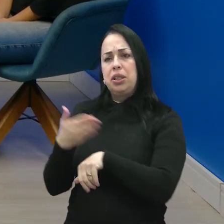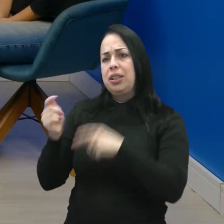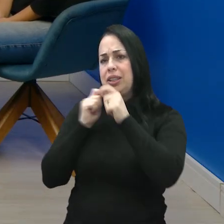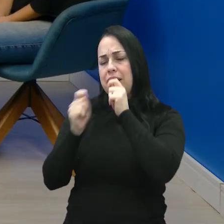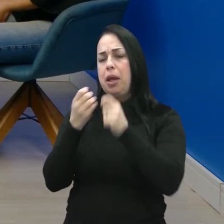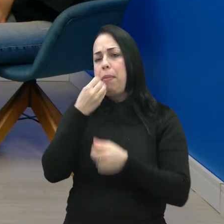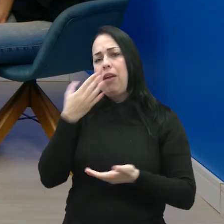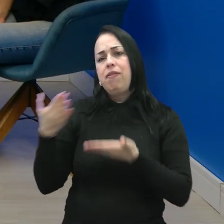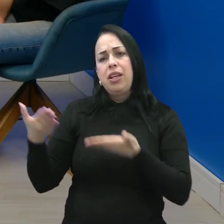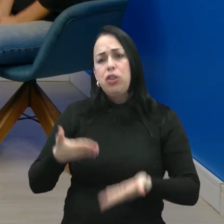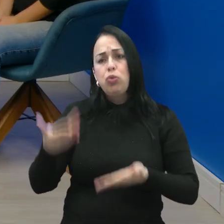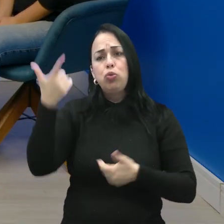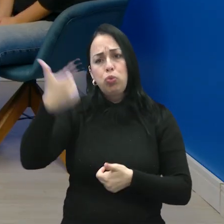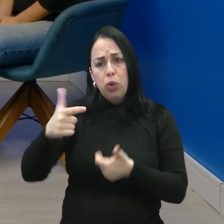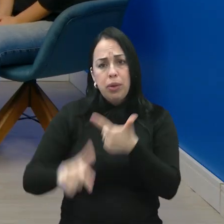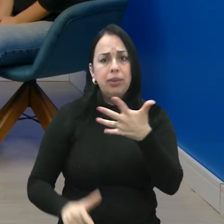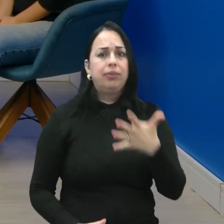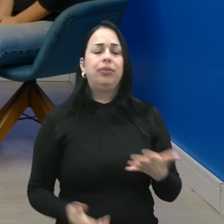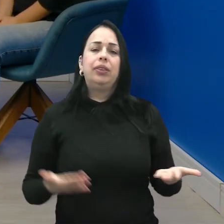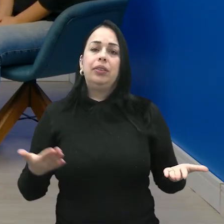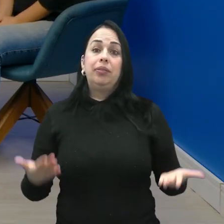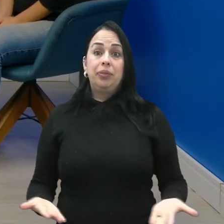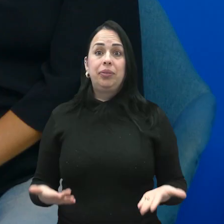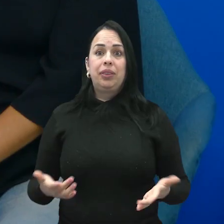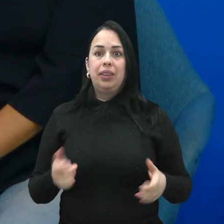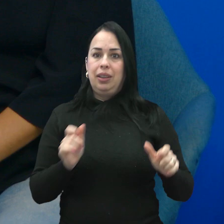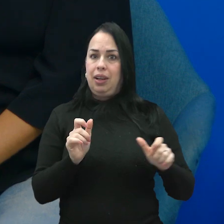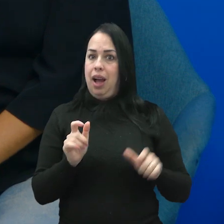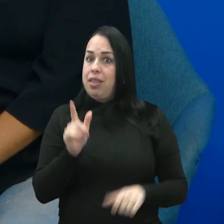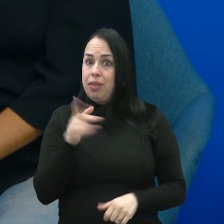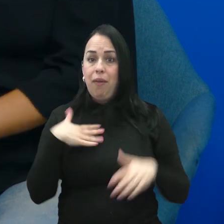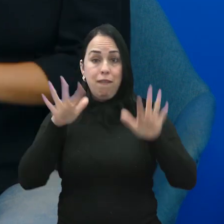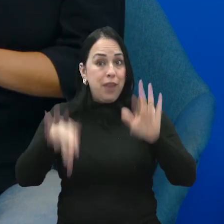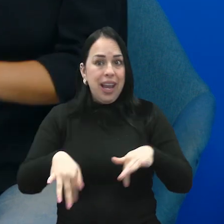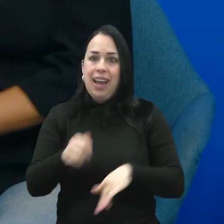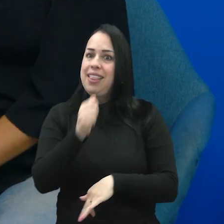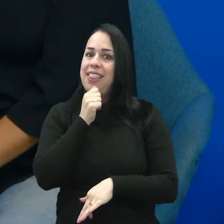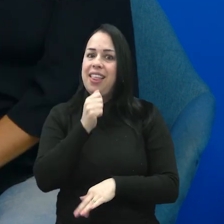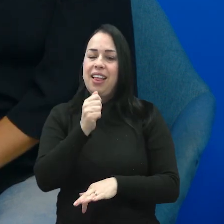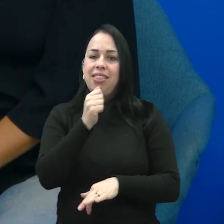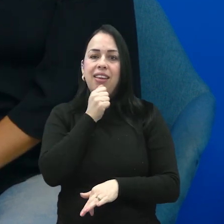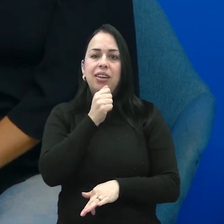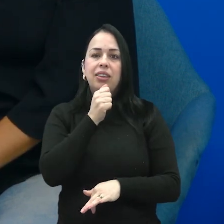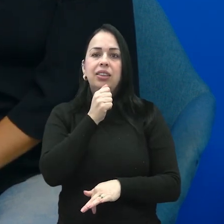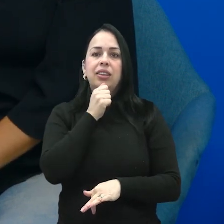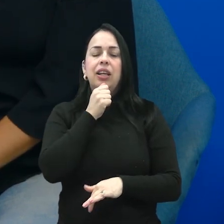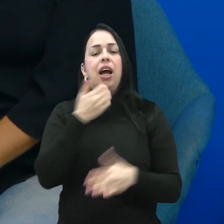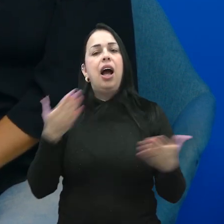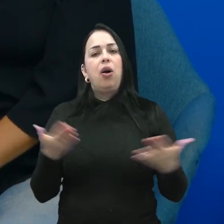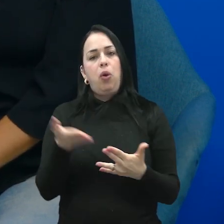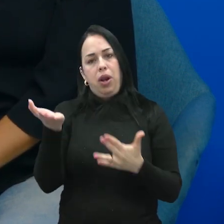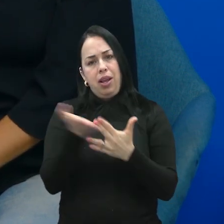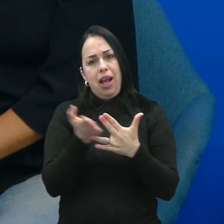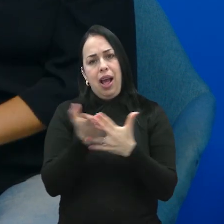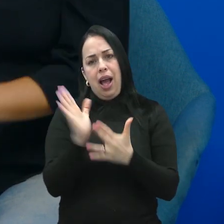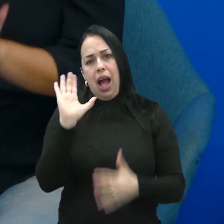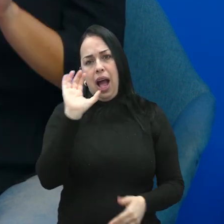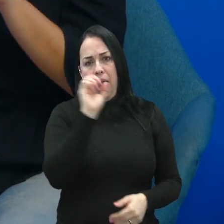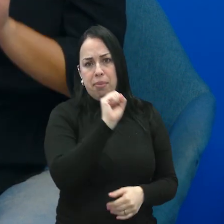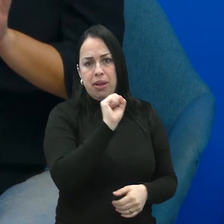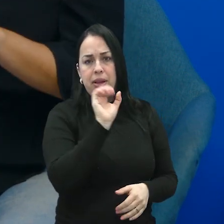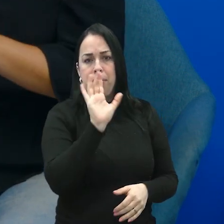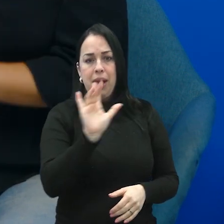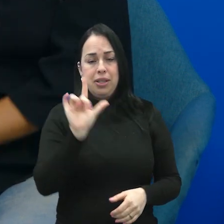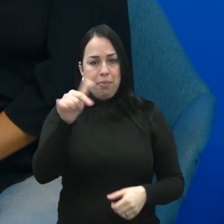aqui com a gente e seja sempre bem-vindo. Muito obrigado. Pessoal, ainda não acabou não, né, Marvin? Sobre política, faz uma